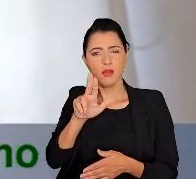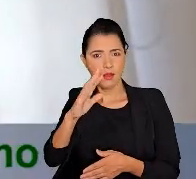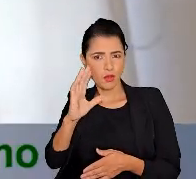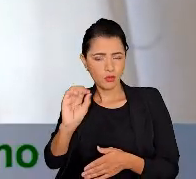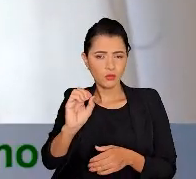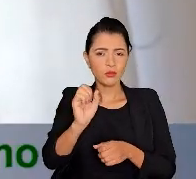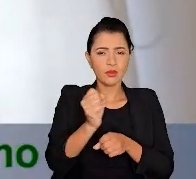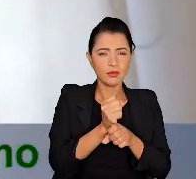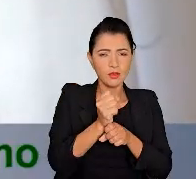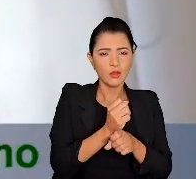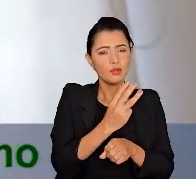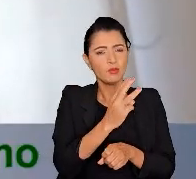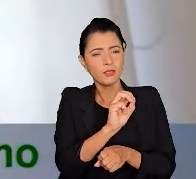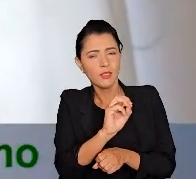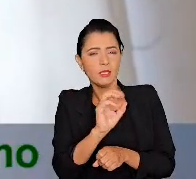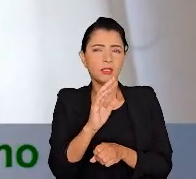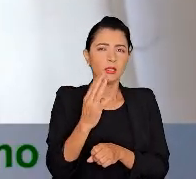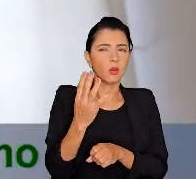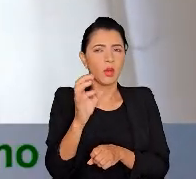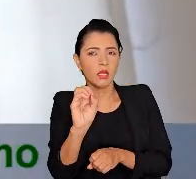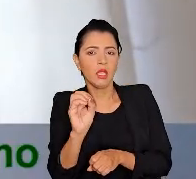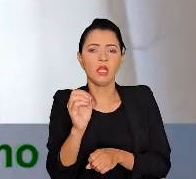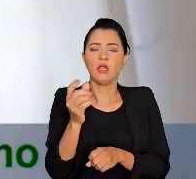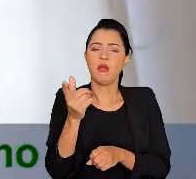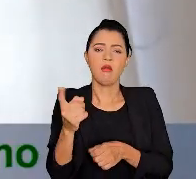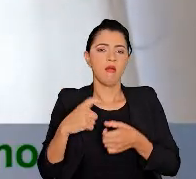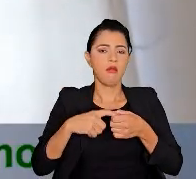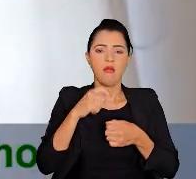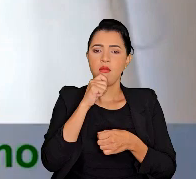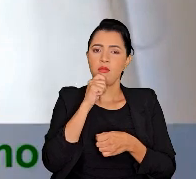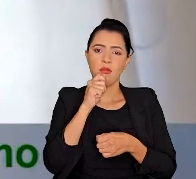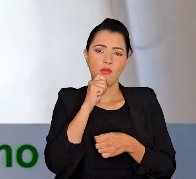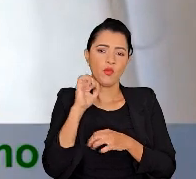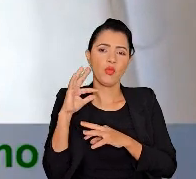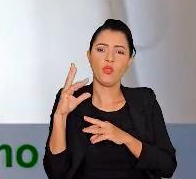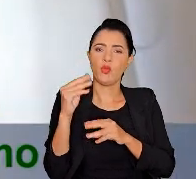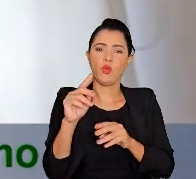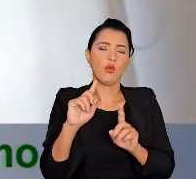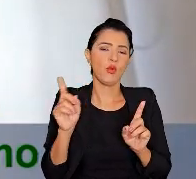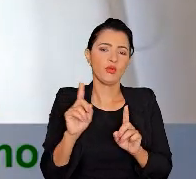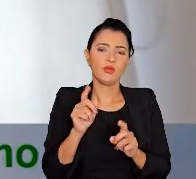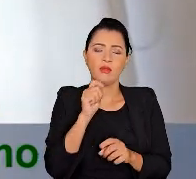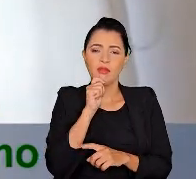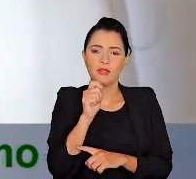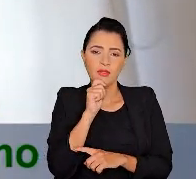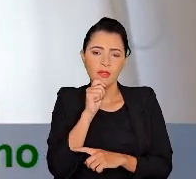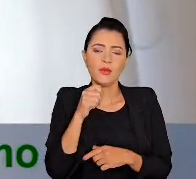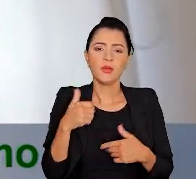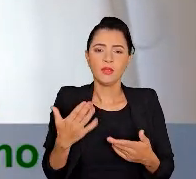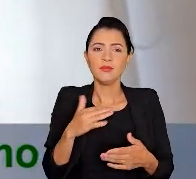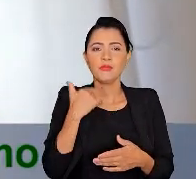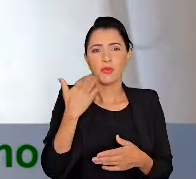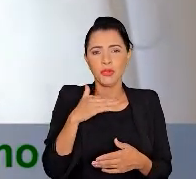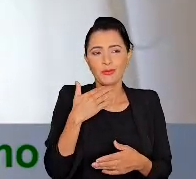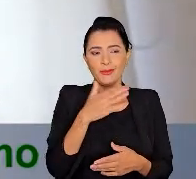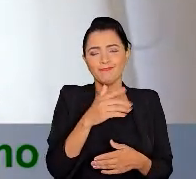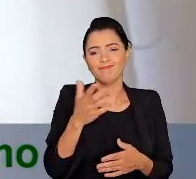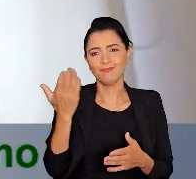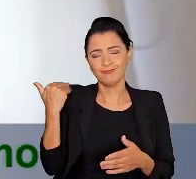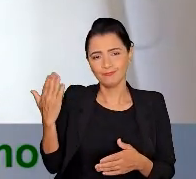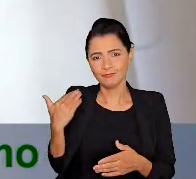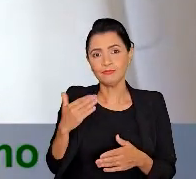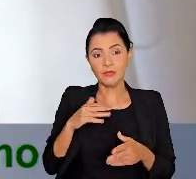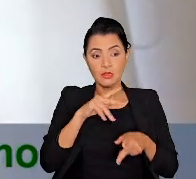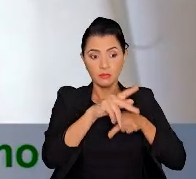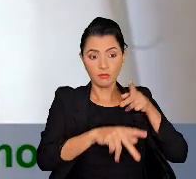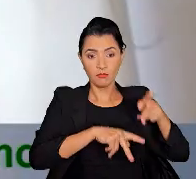não se fez a reposição de todos os que ali perderam a vida, e toda essa população, em